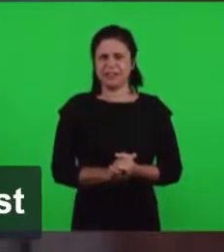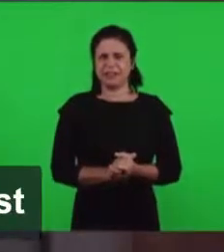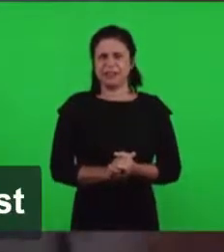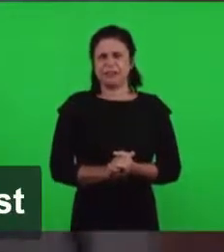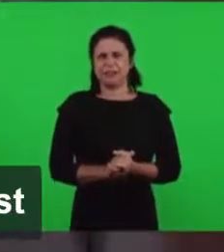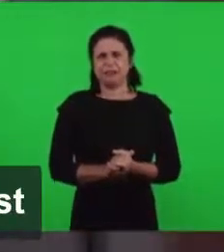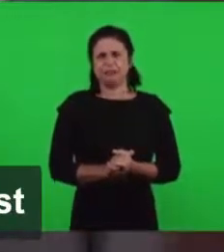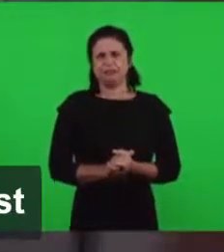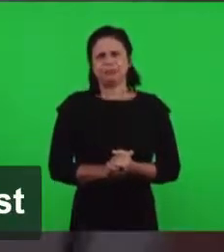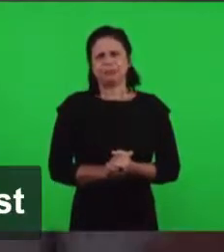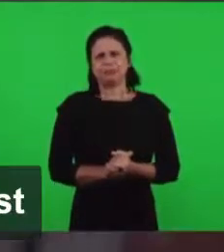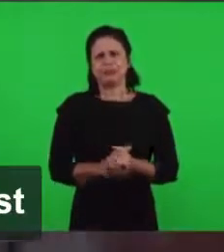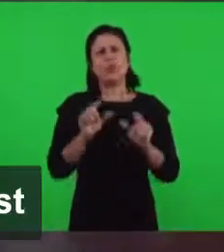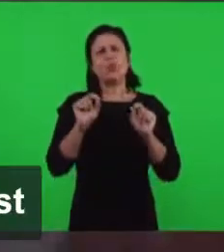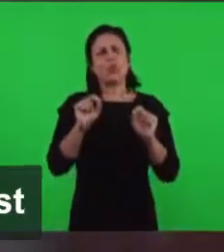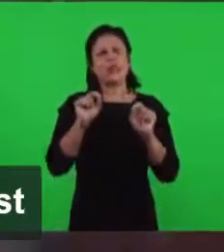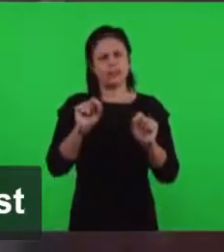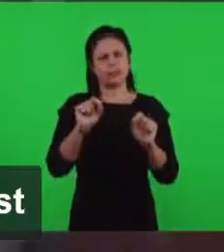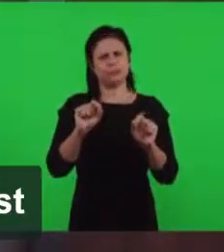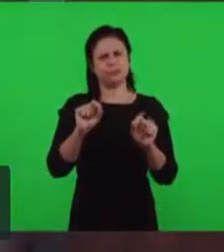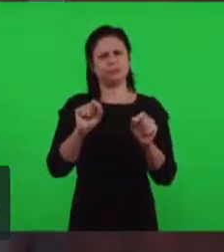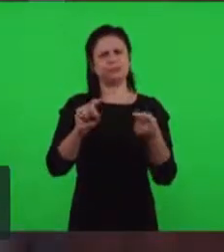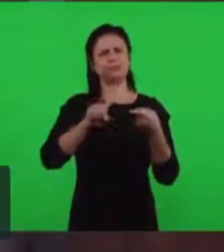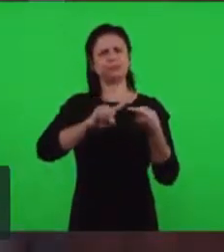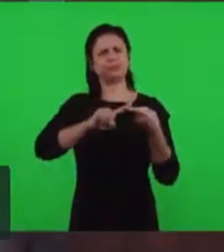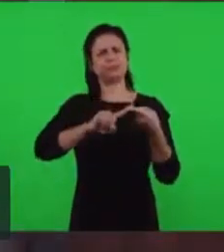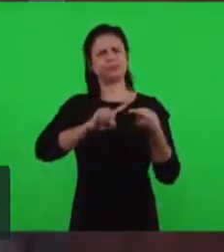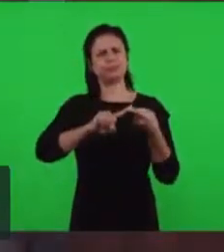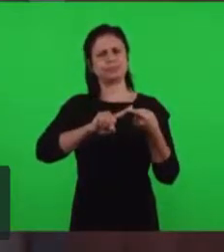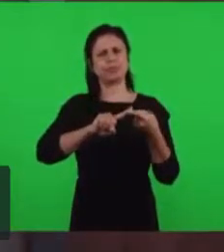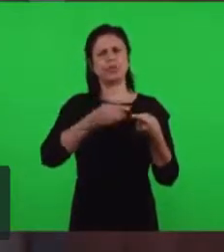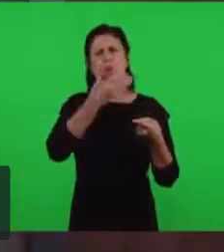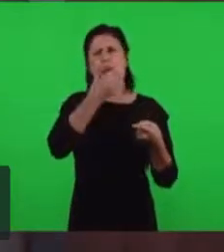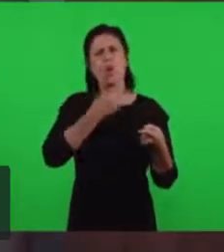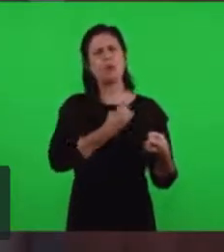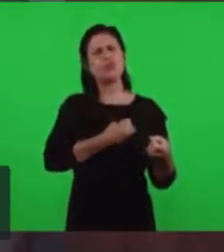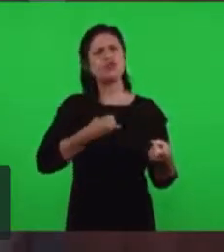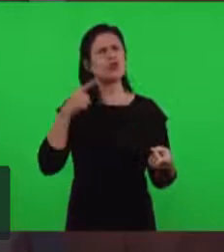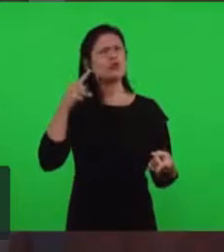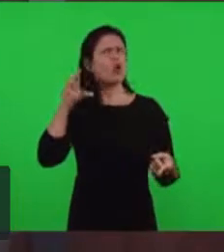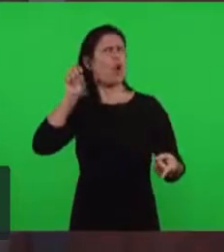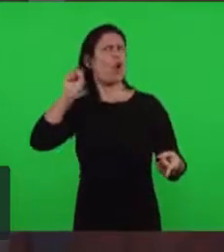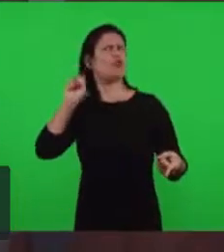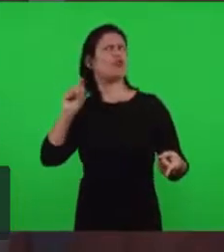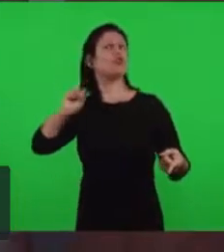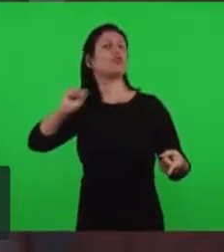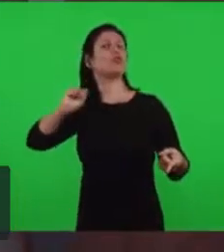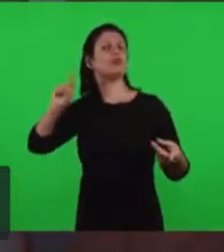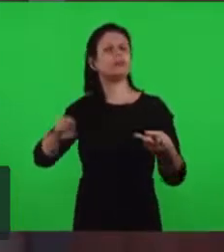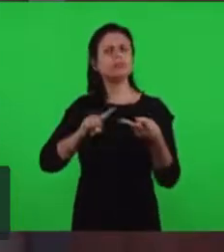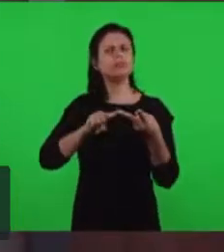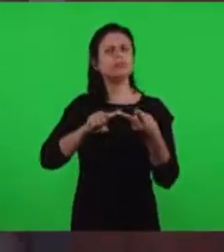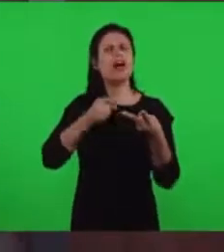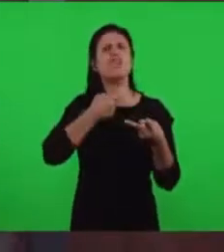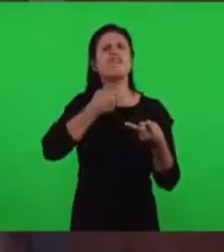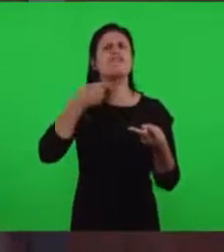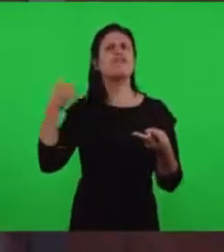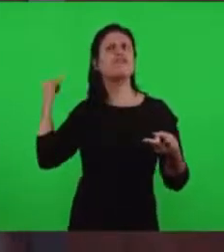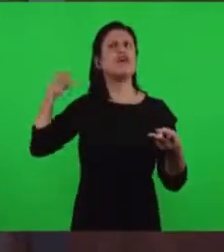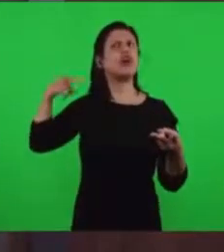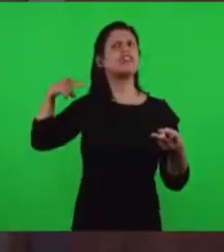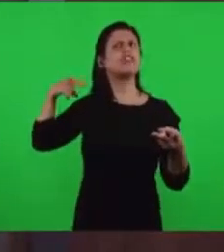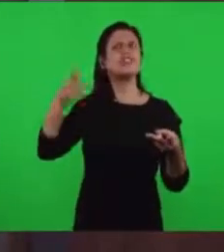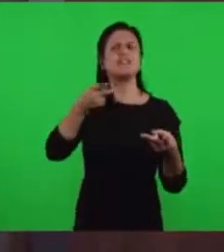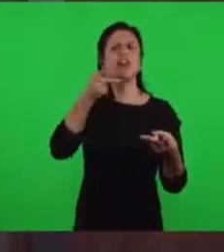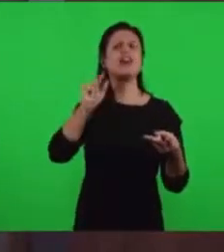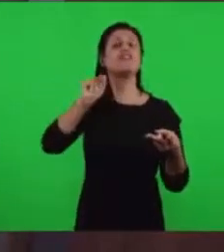buscar entender o que primeiro o que joão ouviu depois o que dizia a voz do senhor jesus